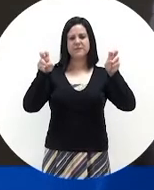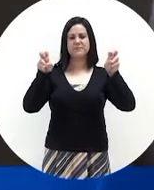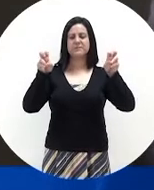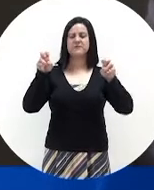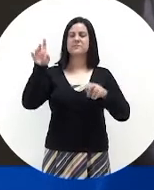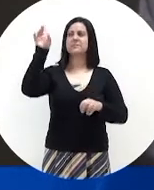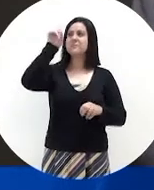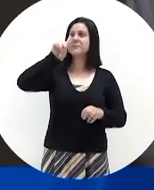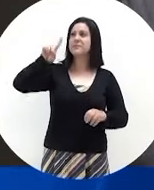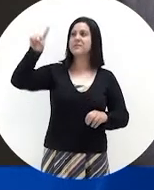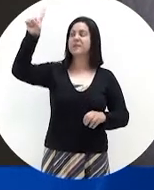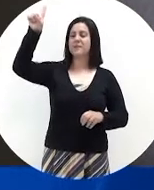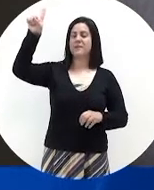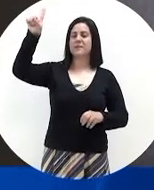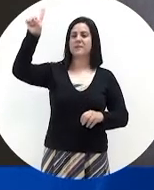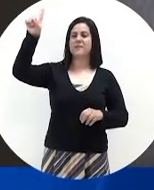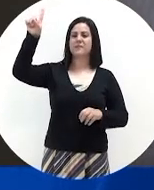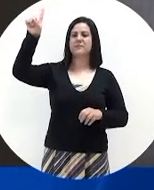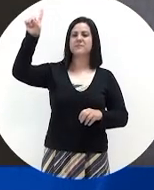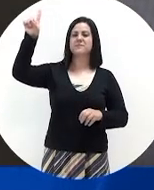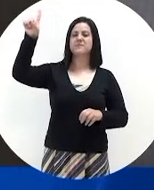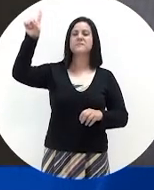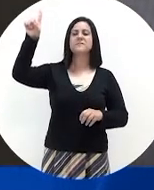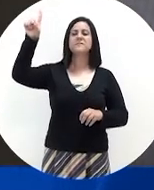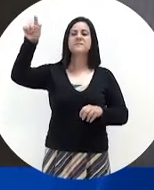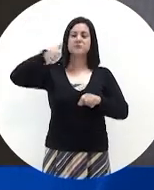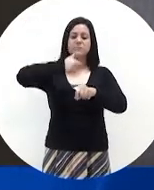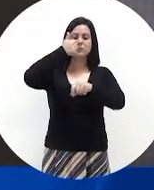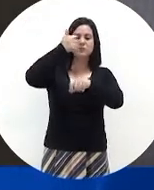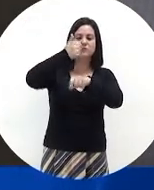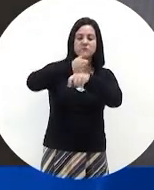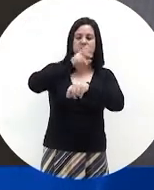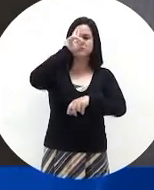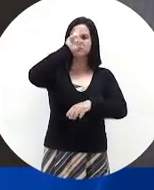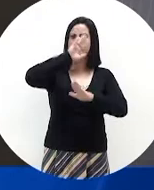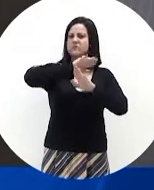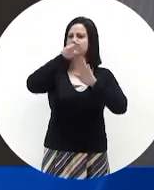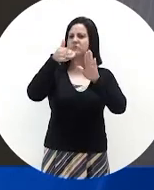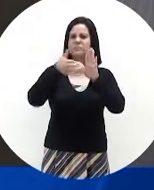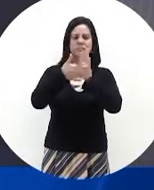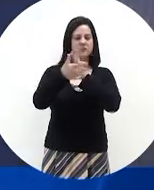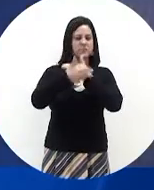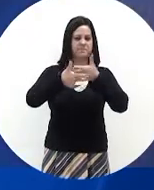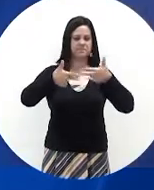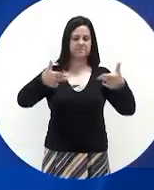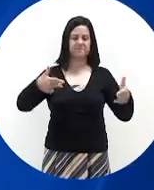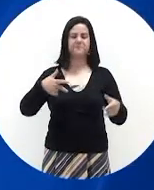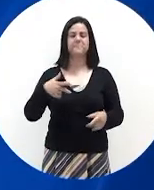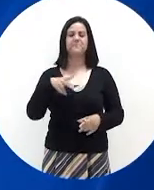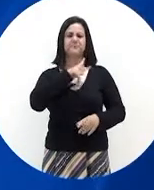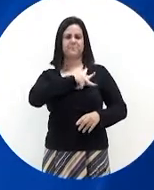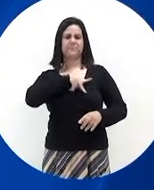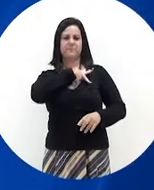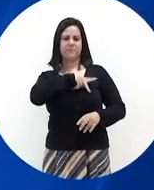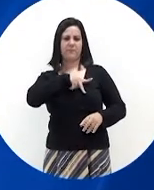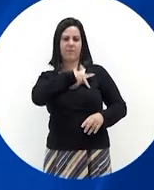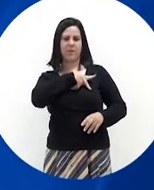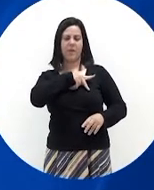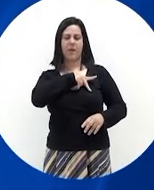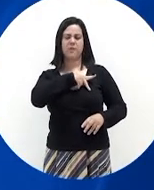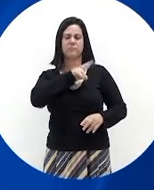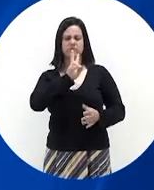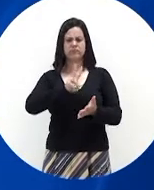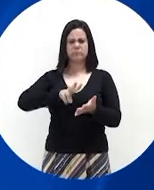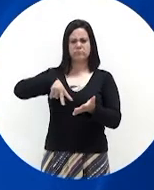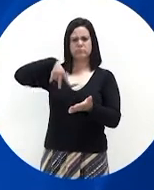assunto. Deus é o dono e Senhor de todas as coisas. Diz assim a Bíblia: E então Paulo levantou-se